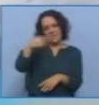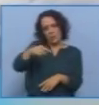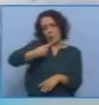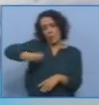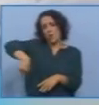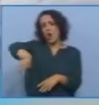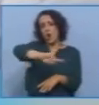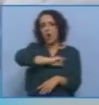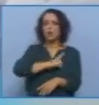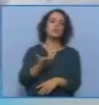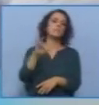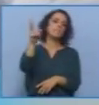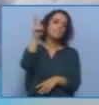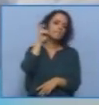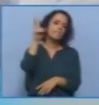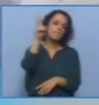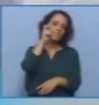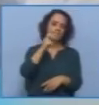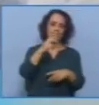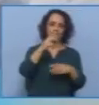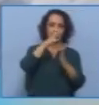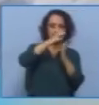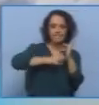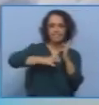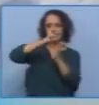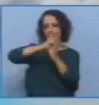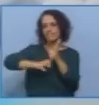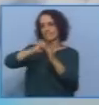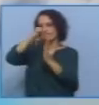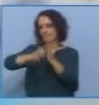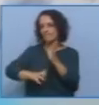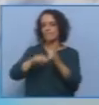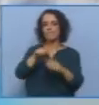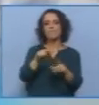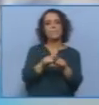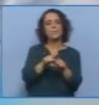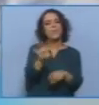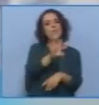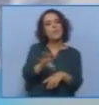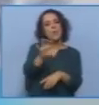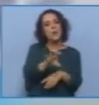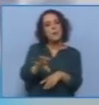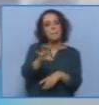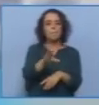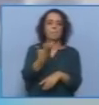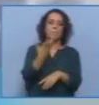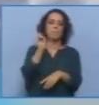que escutamos estas passagens e esta forma da realeza de